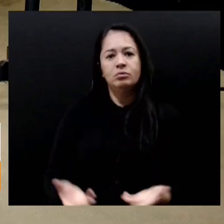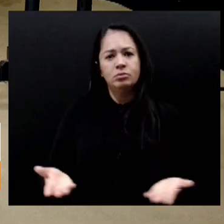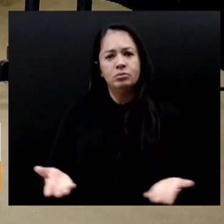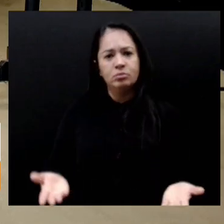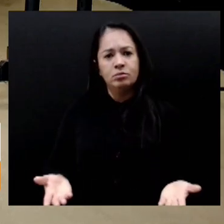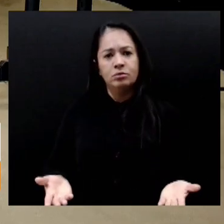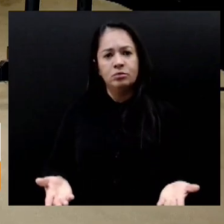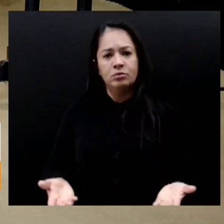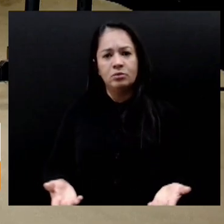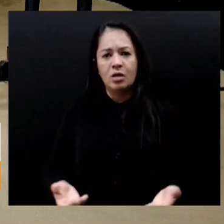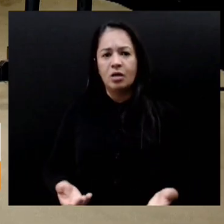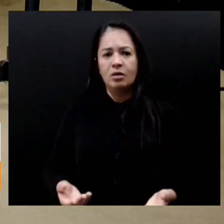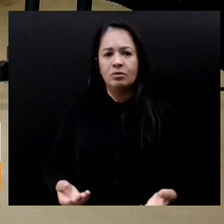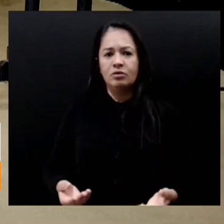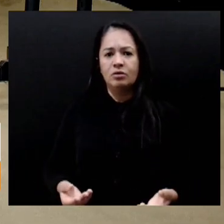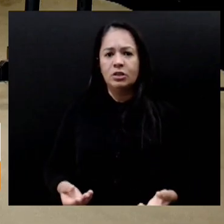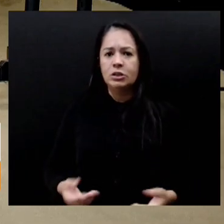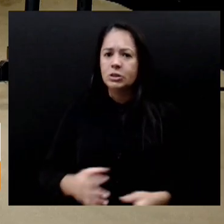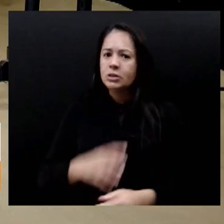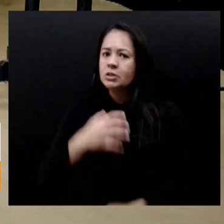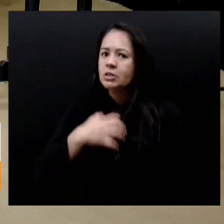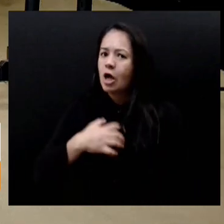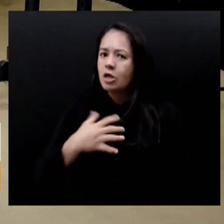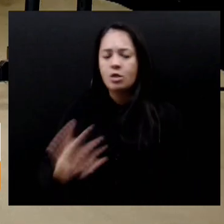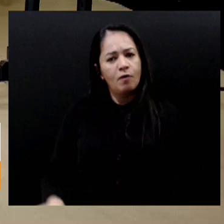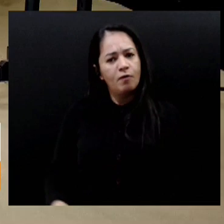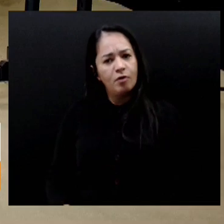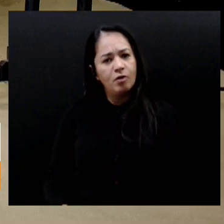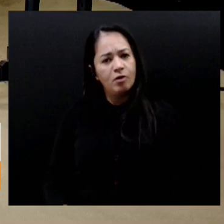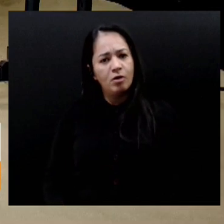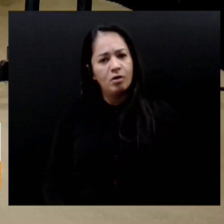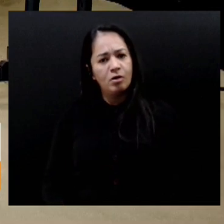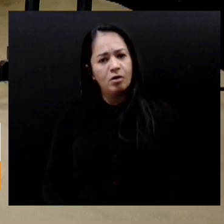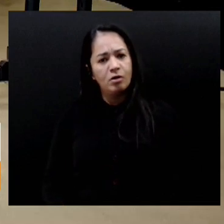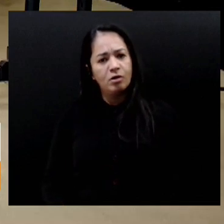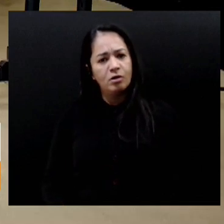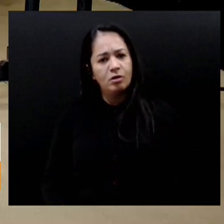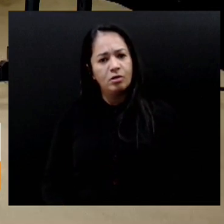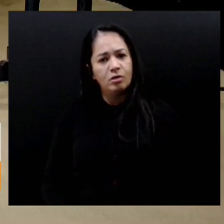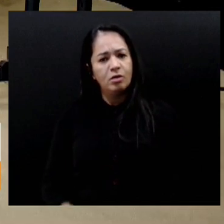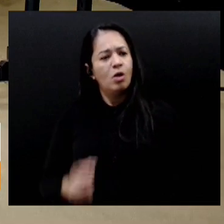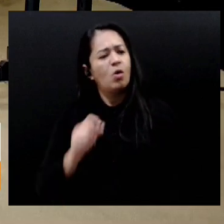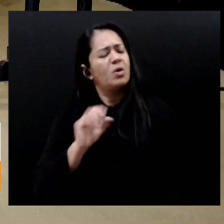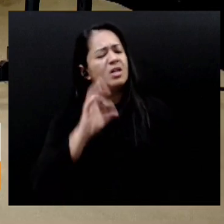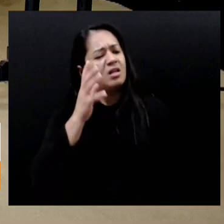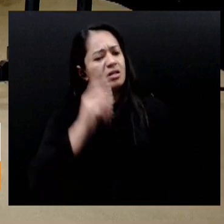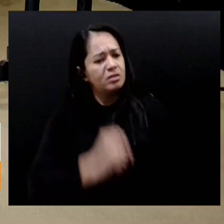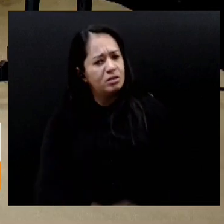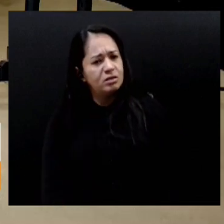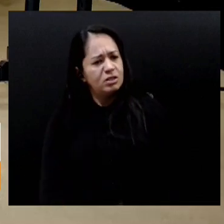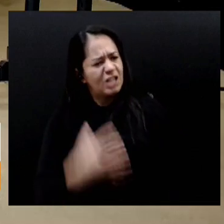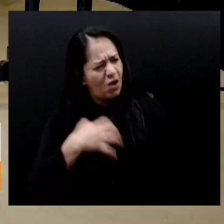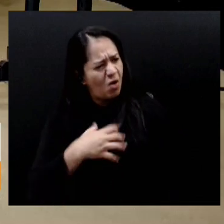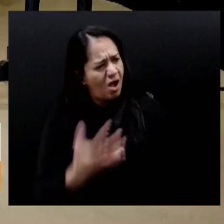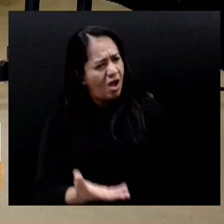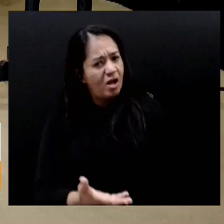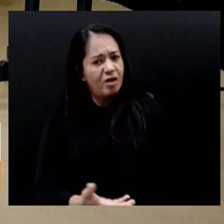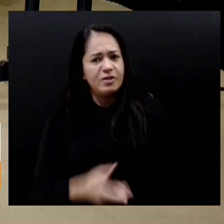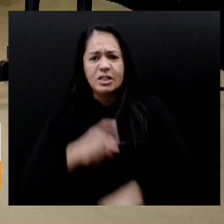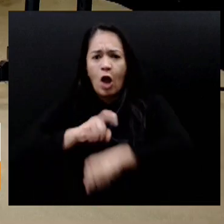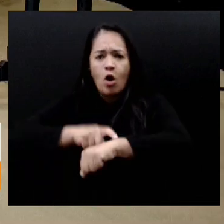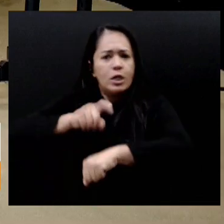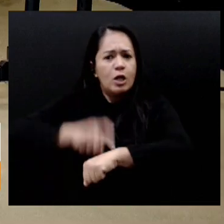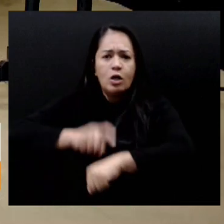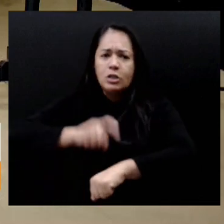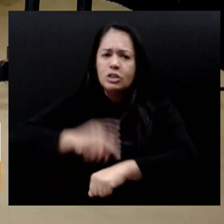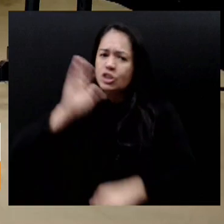devolutiva super agressiva, e aí, poxa vida, você olha, o que é isso? Né? Tá com raiva, o imediatismo, a